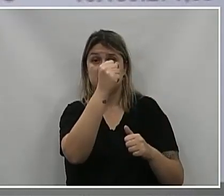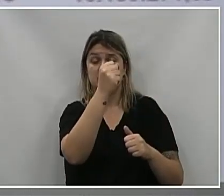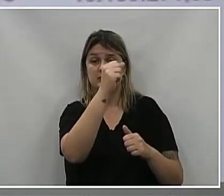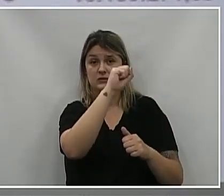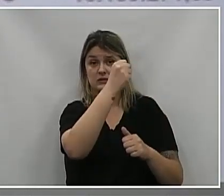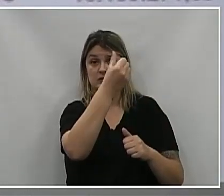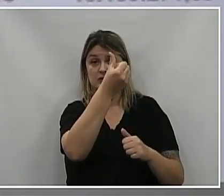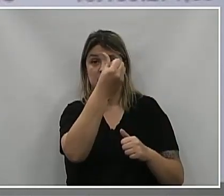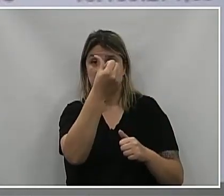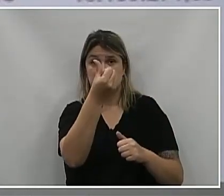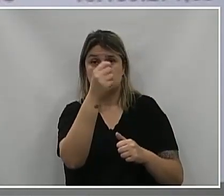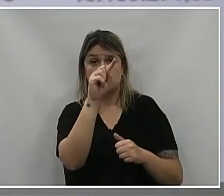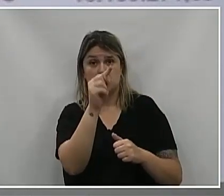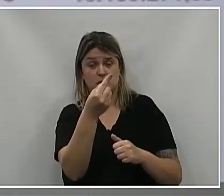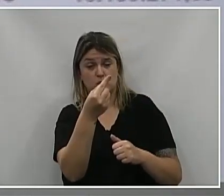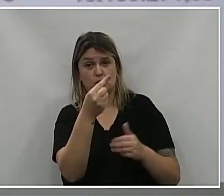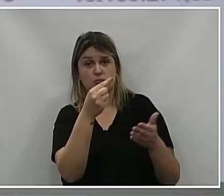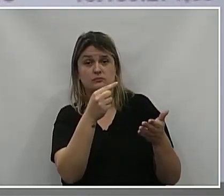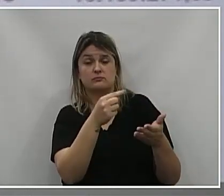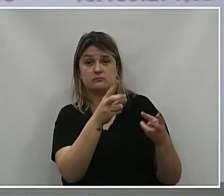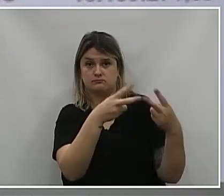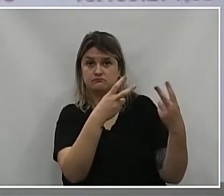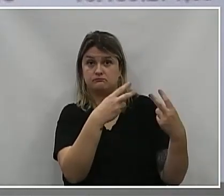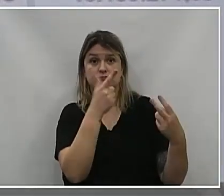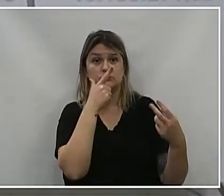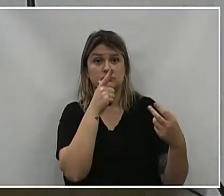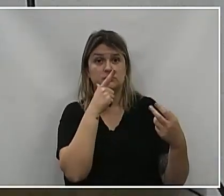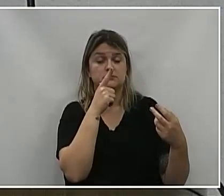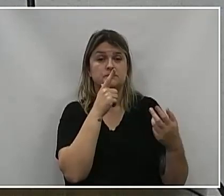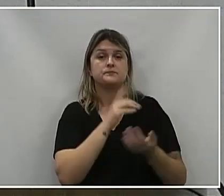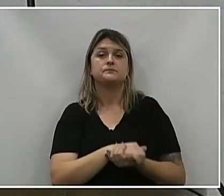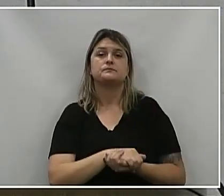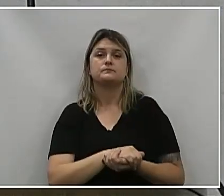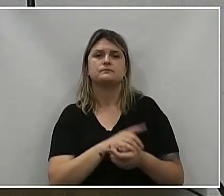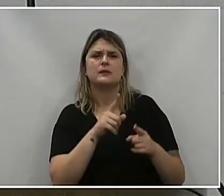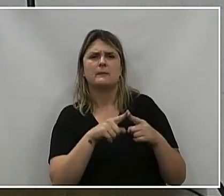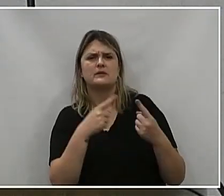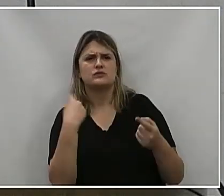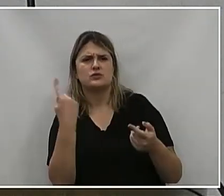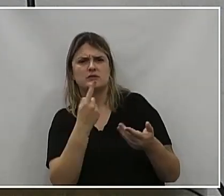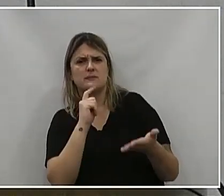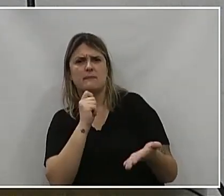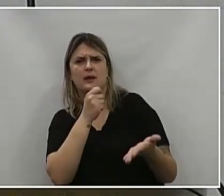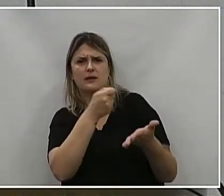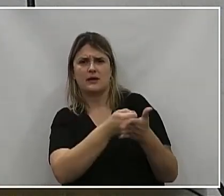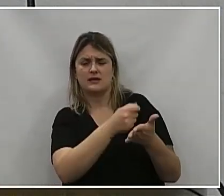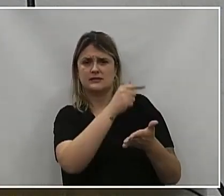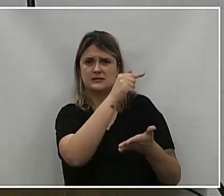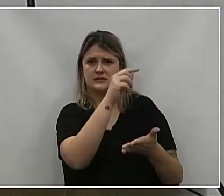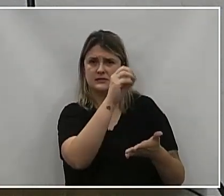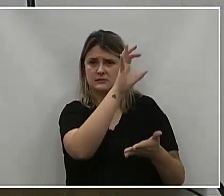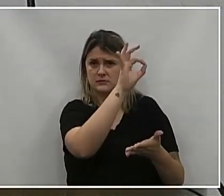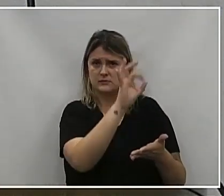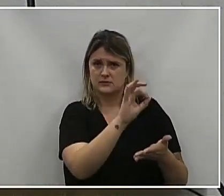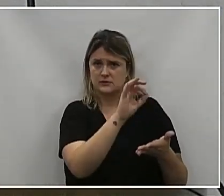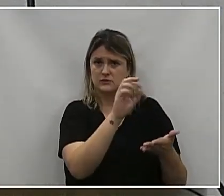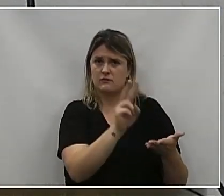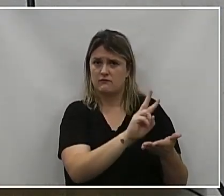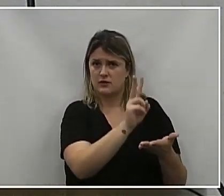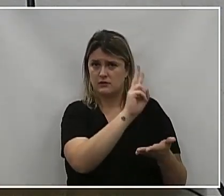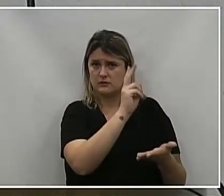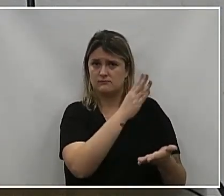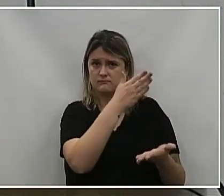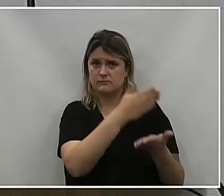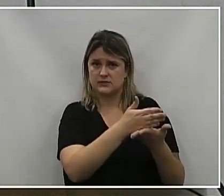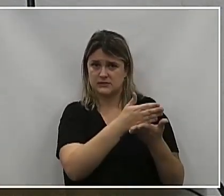866 mil, mas lembrando que nós estaríamos pagando apenas 70% do valor da